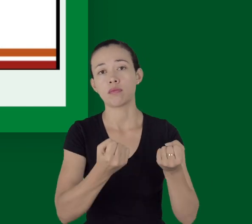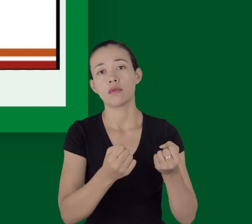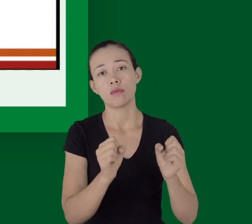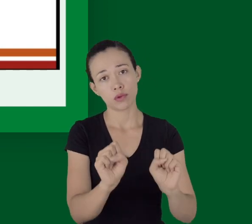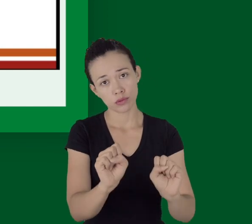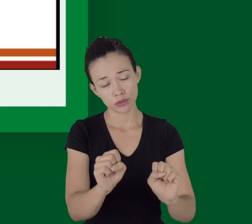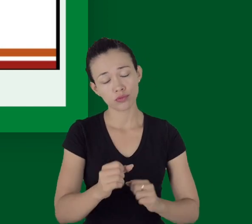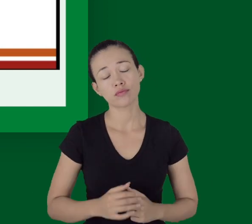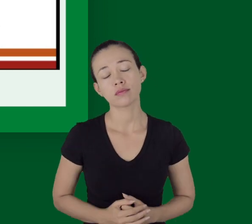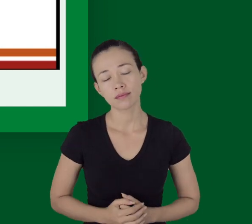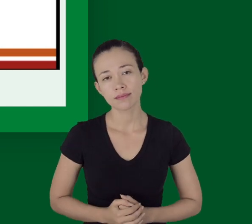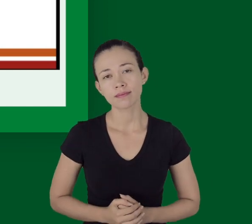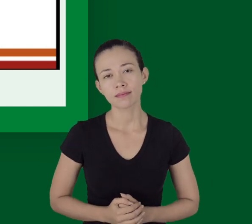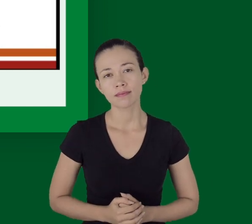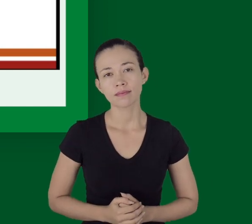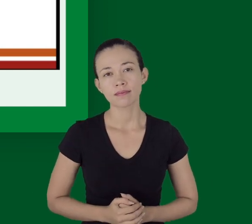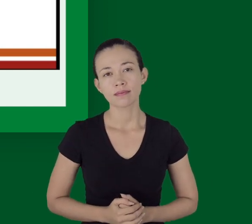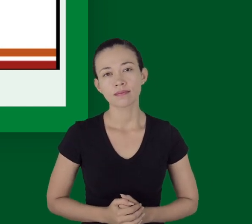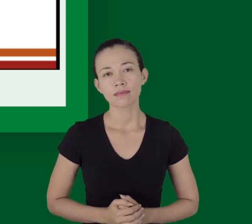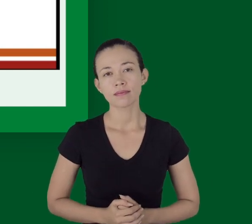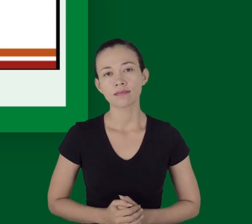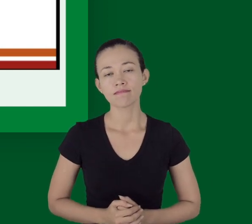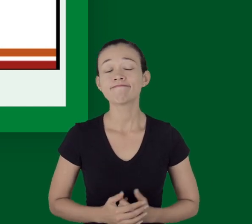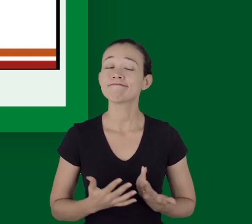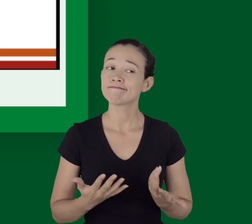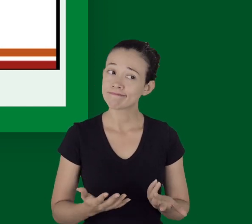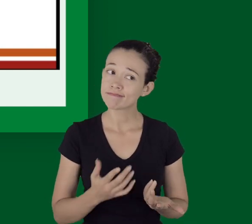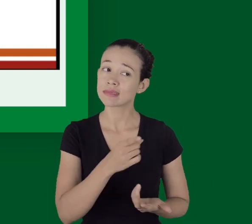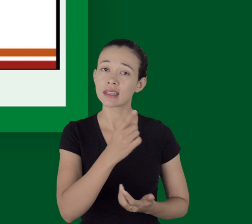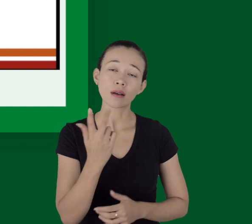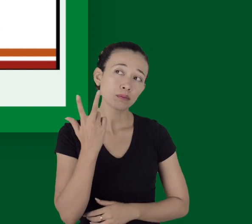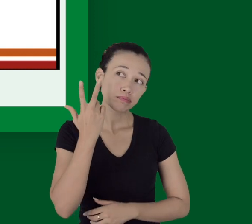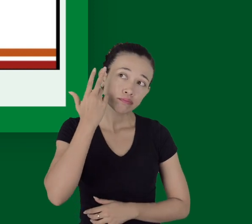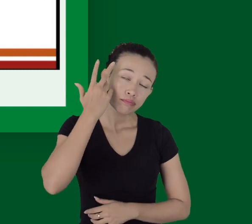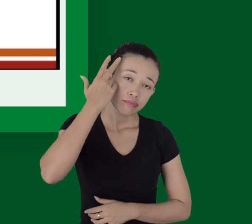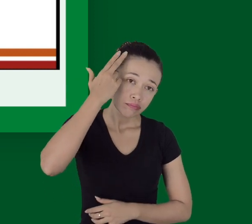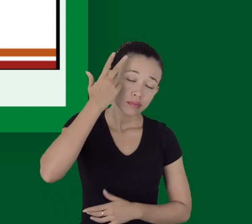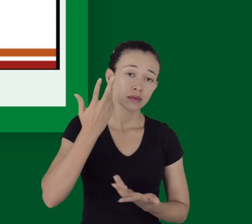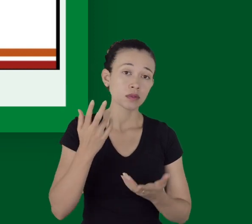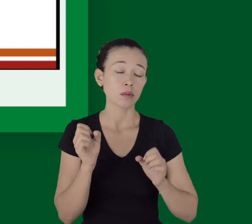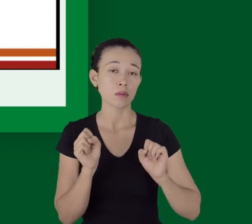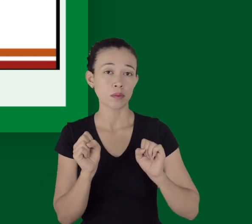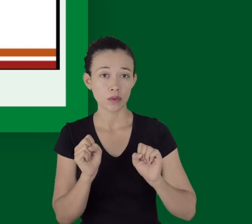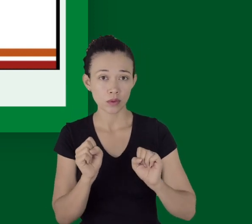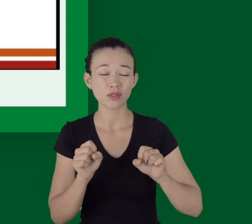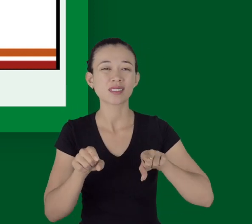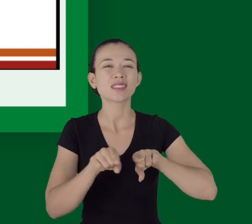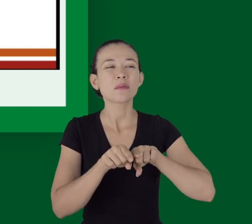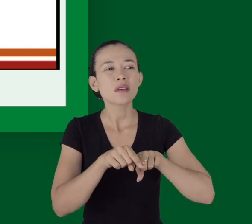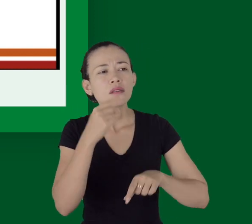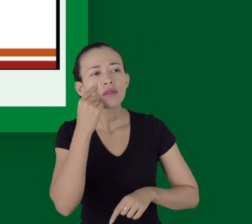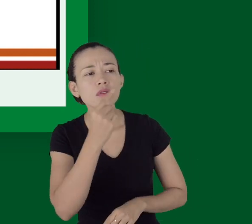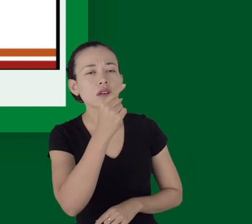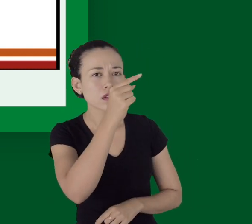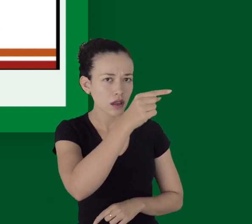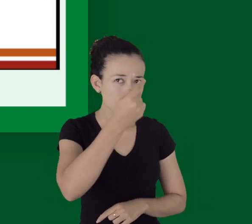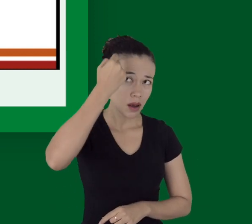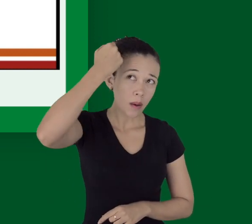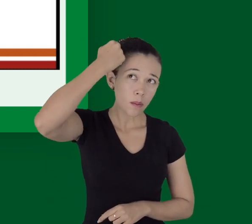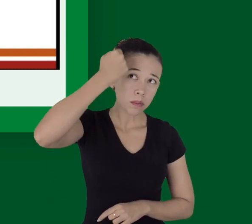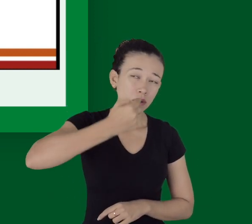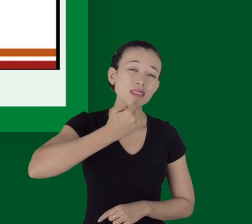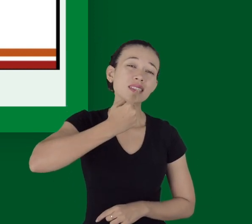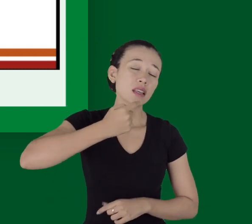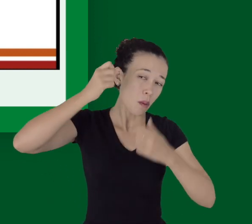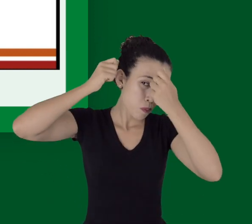Isso pode estar relacionado a uma fratura, provavelmente está relacionado a uma fratura. E vai requerer, na maioria das vezes, abordagem cirúrgica,